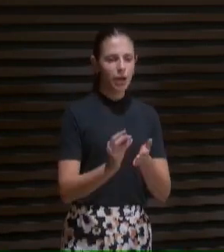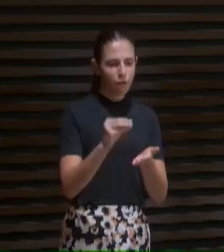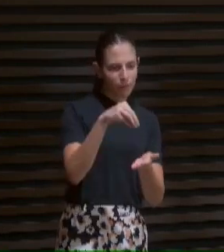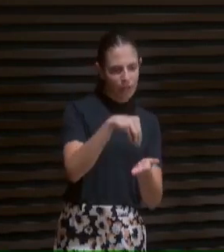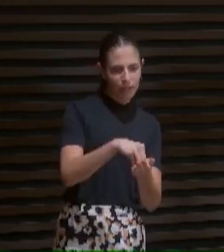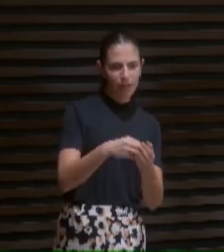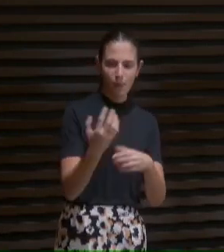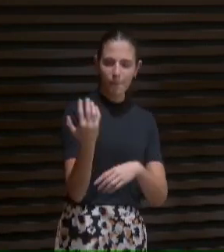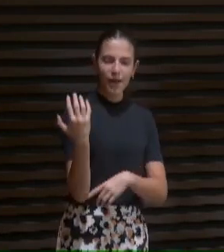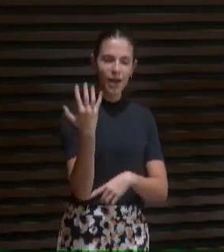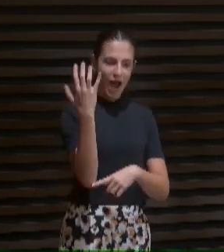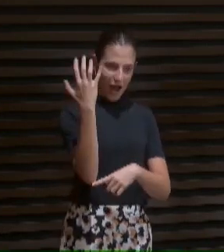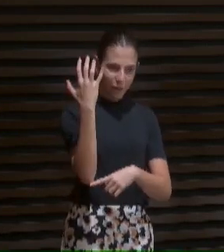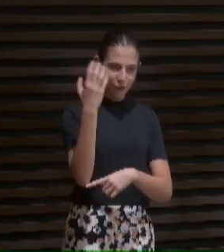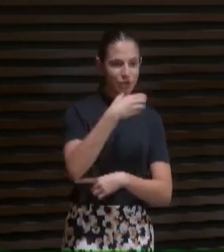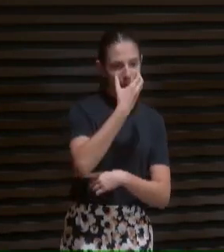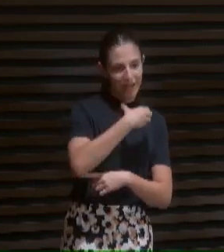Mas espera aí.